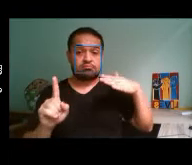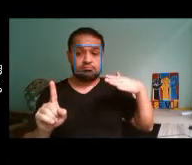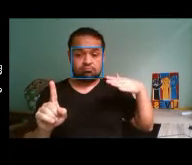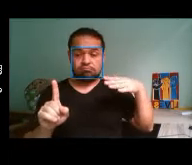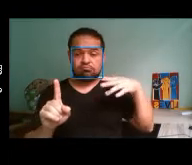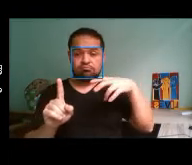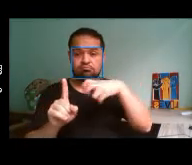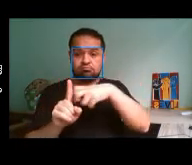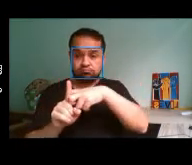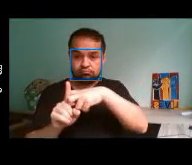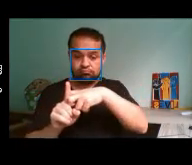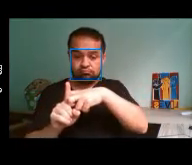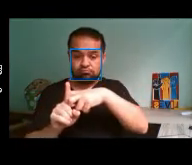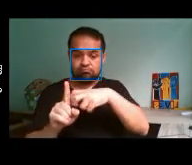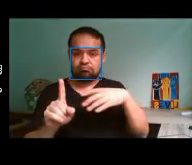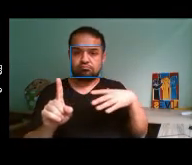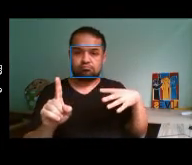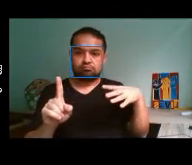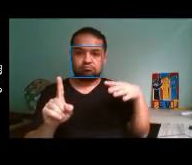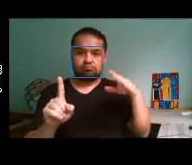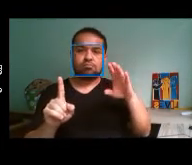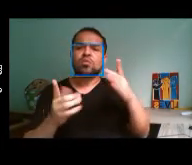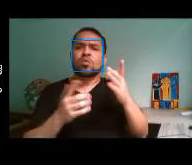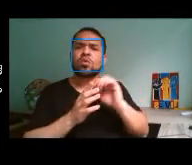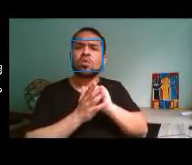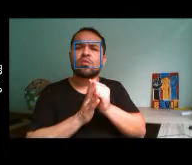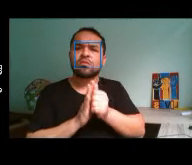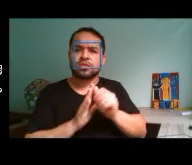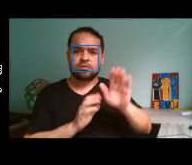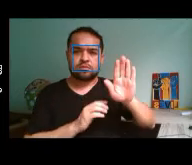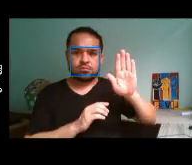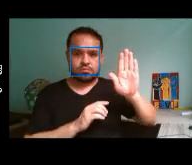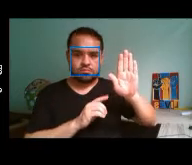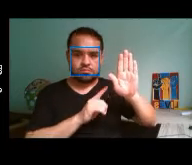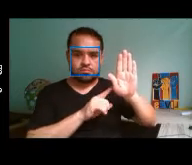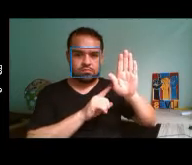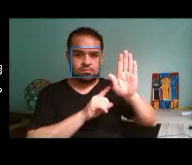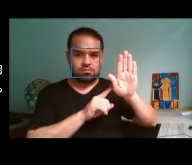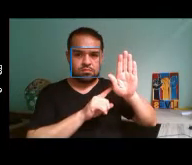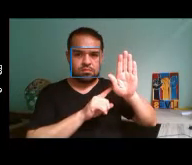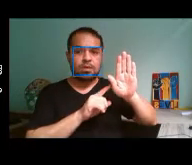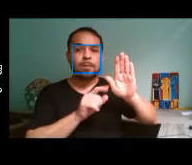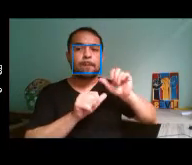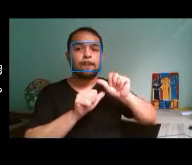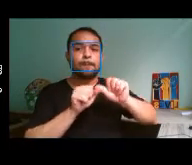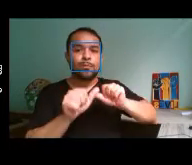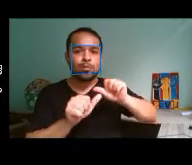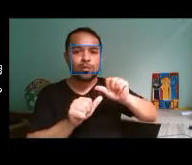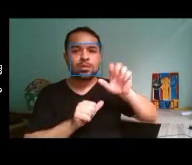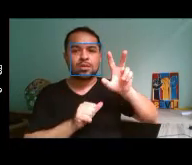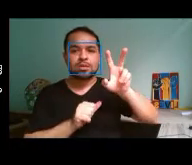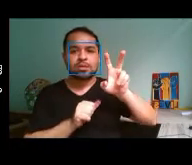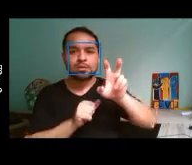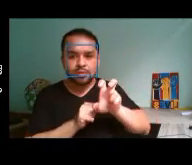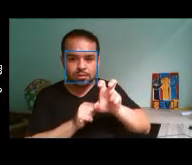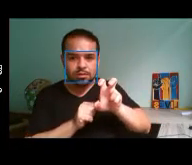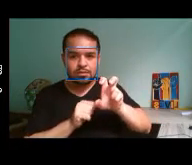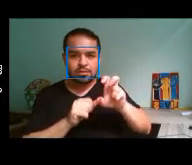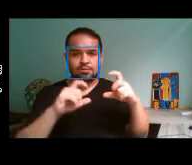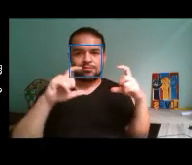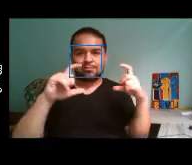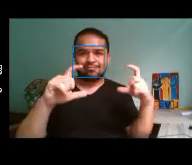Pronto, eu consegui descrever tudo o que aconteceu na mão ativa. A configuração,